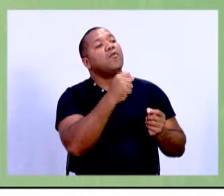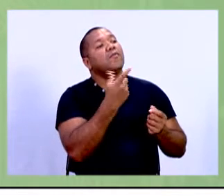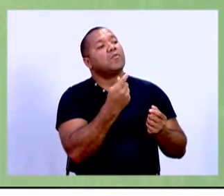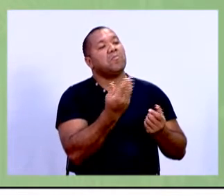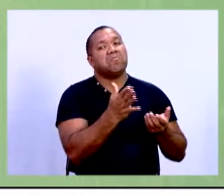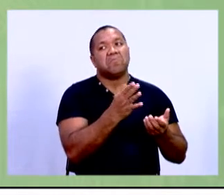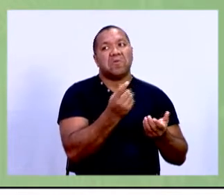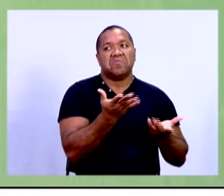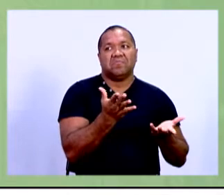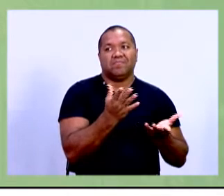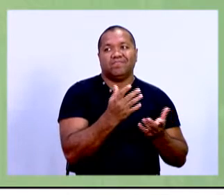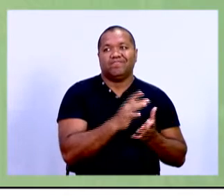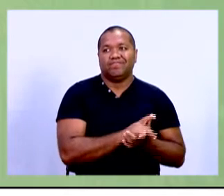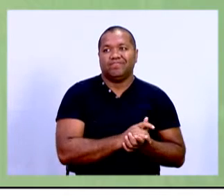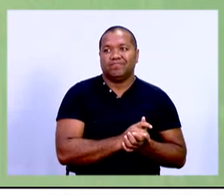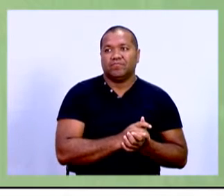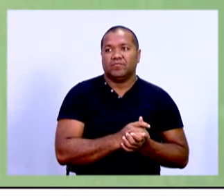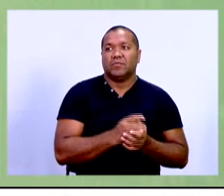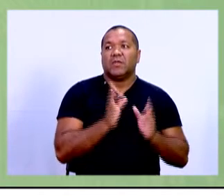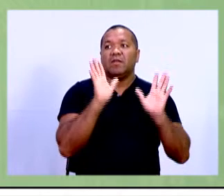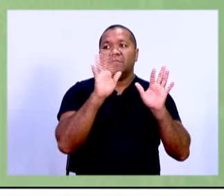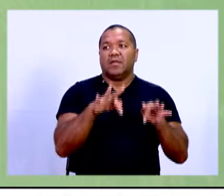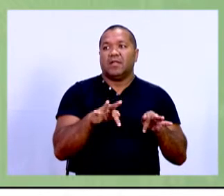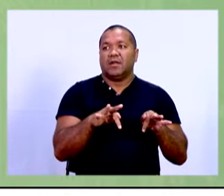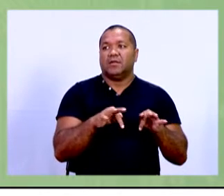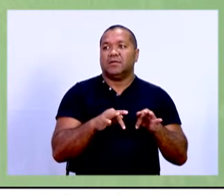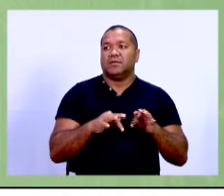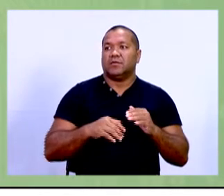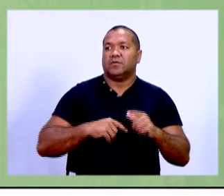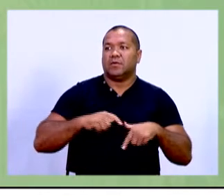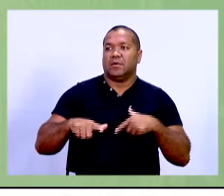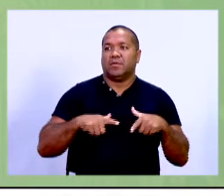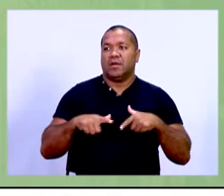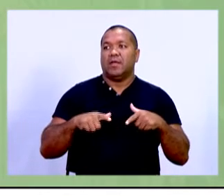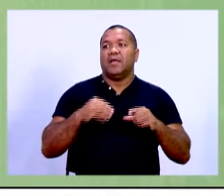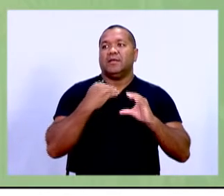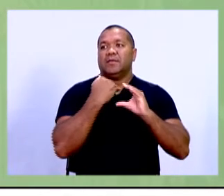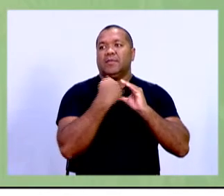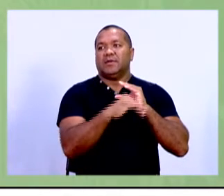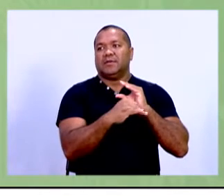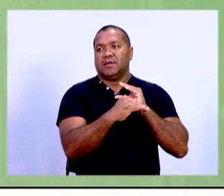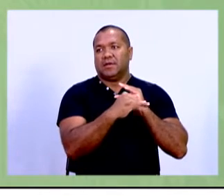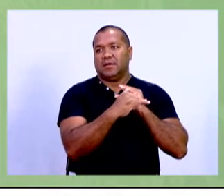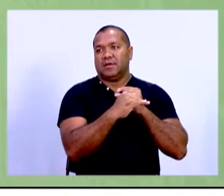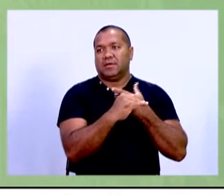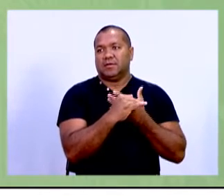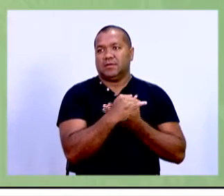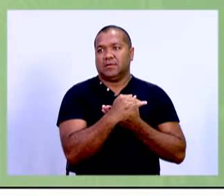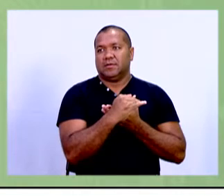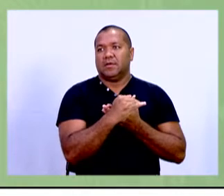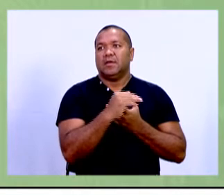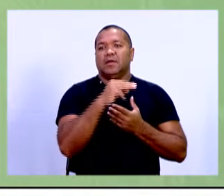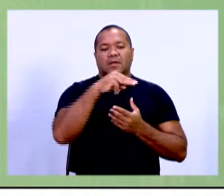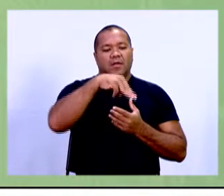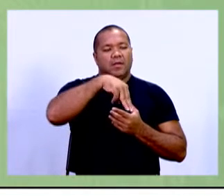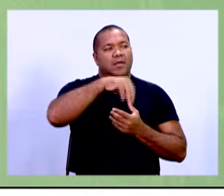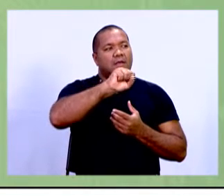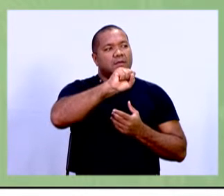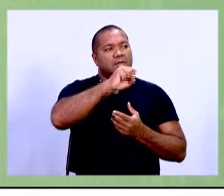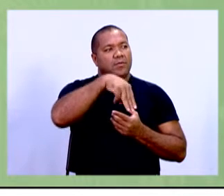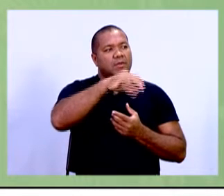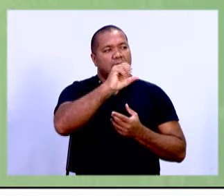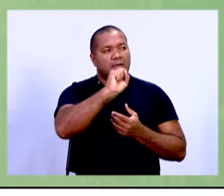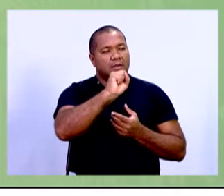Então, ele pode finalizar o processo. Essa mensagem vai ser enviada, esse SMS também